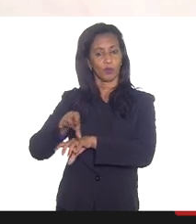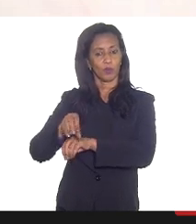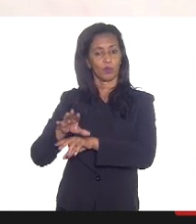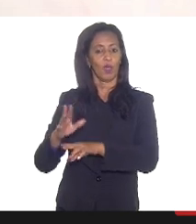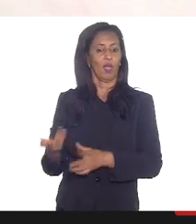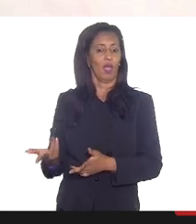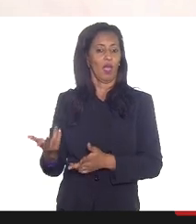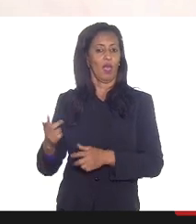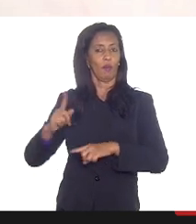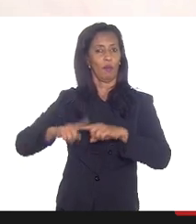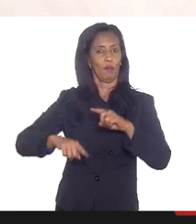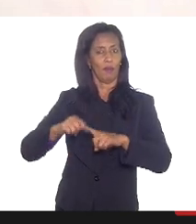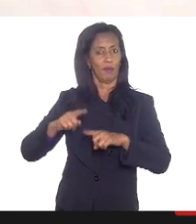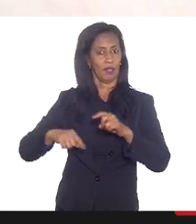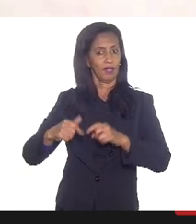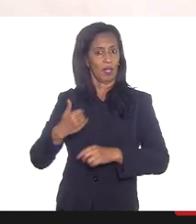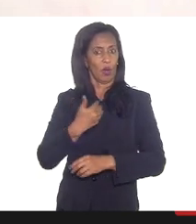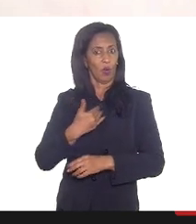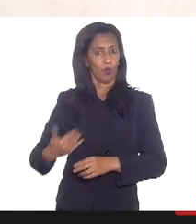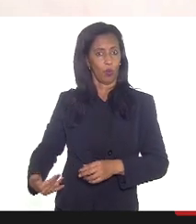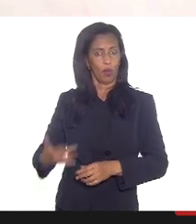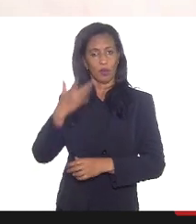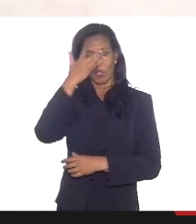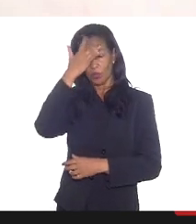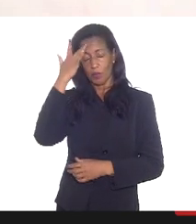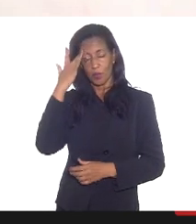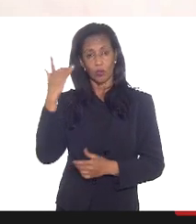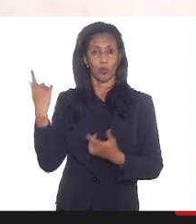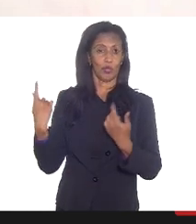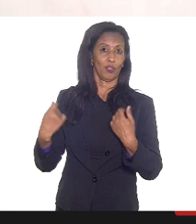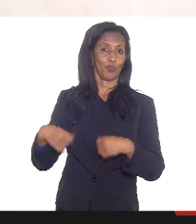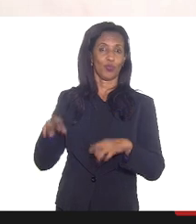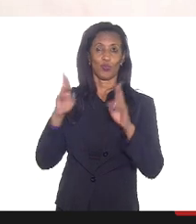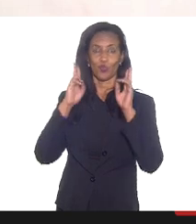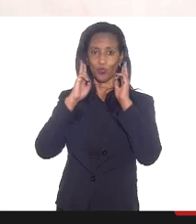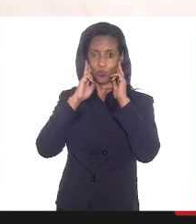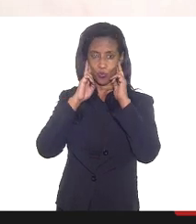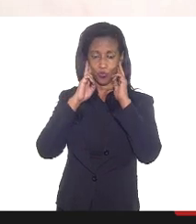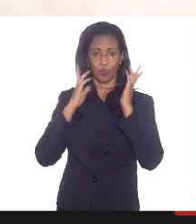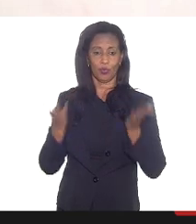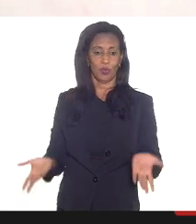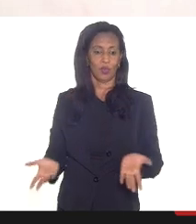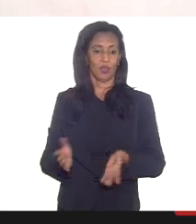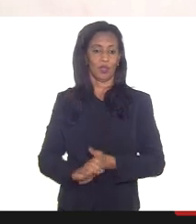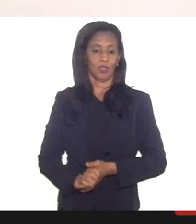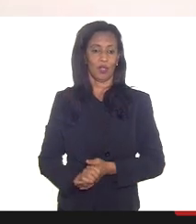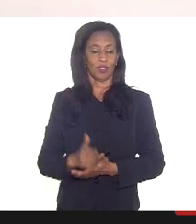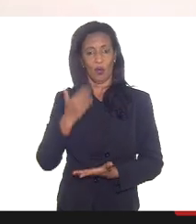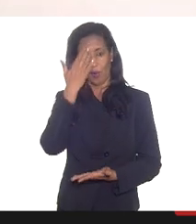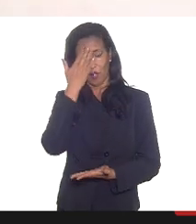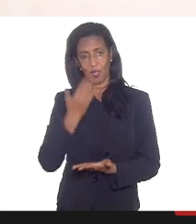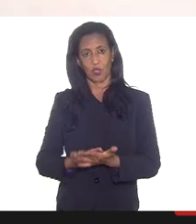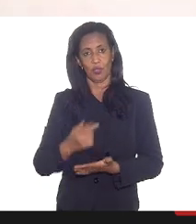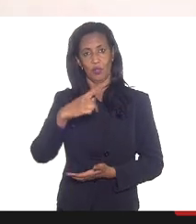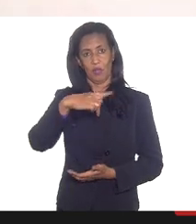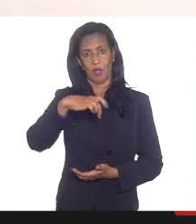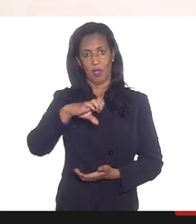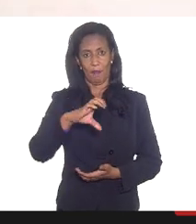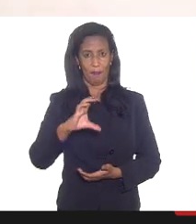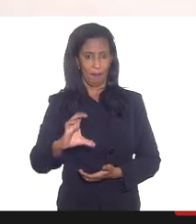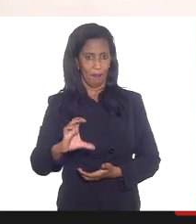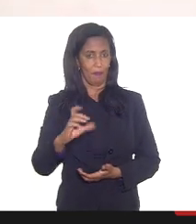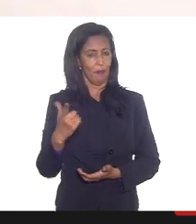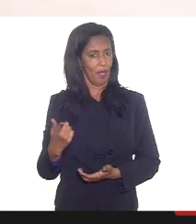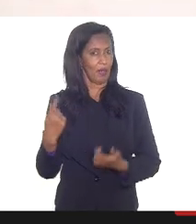equipamentos públicos das pessoas em condições de surdez, né? Então, acredito que a PEC é meritória,